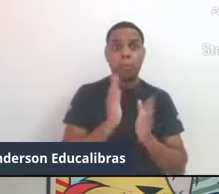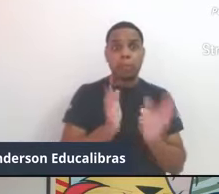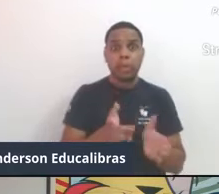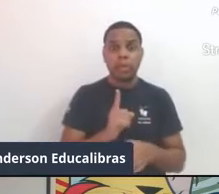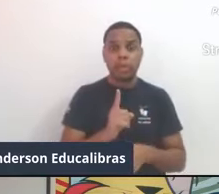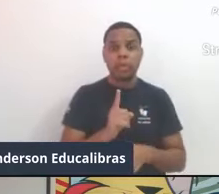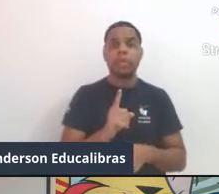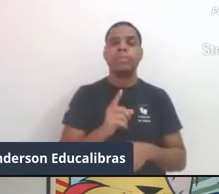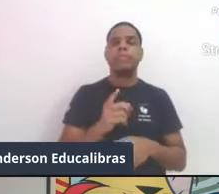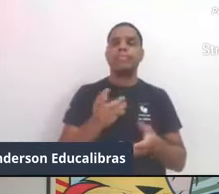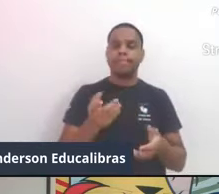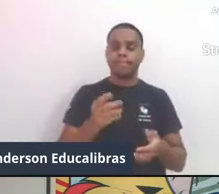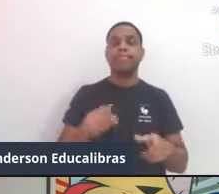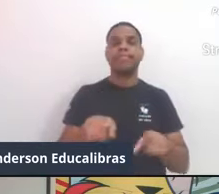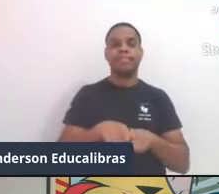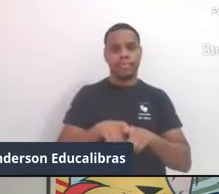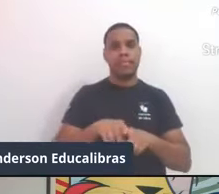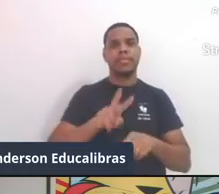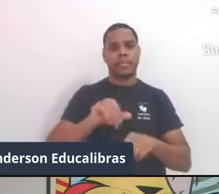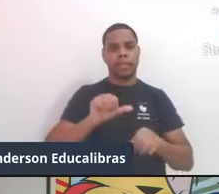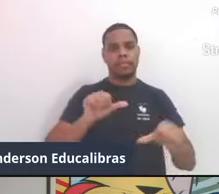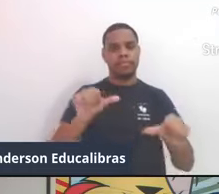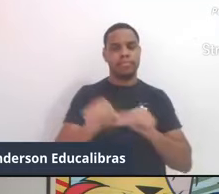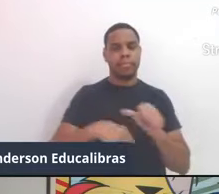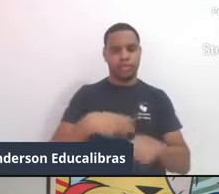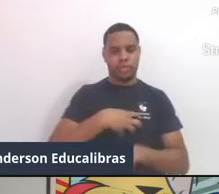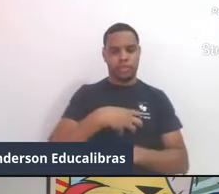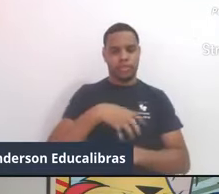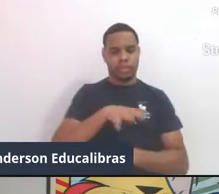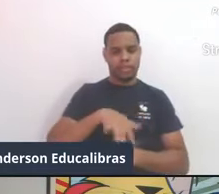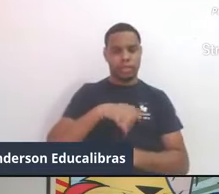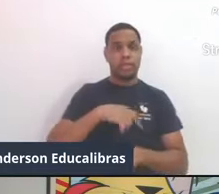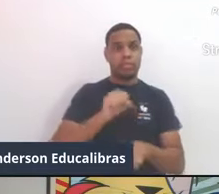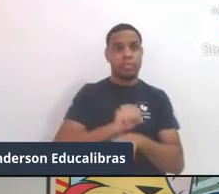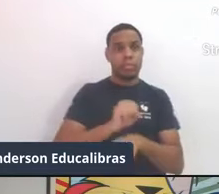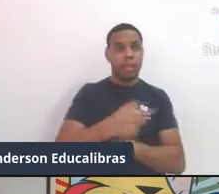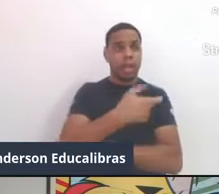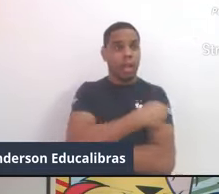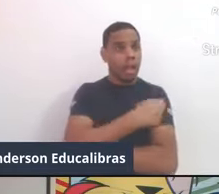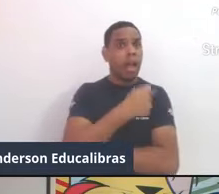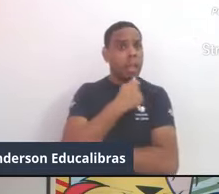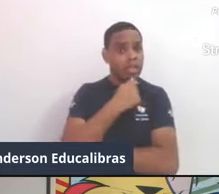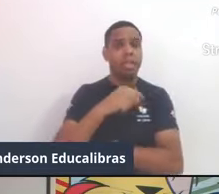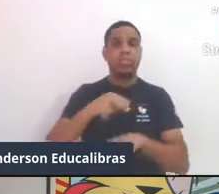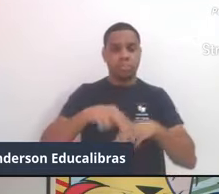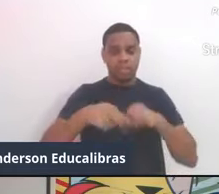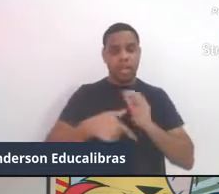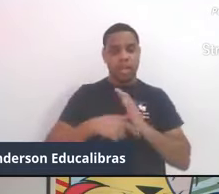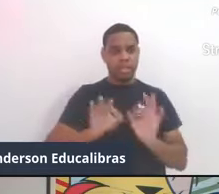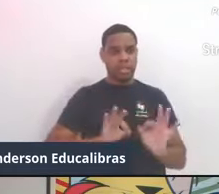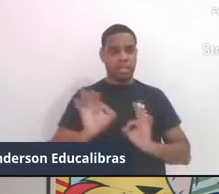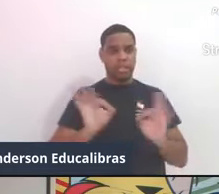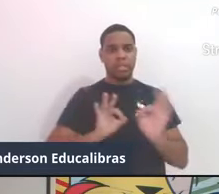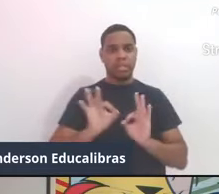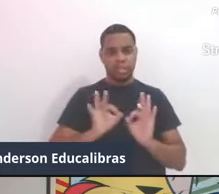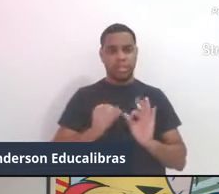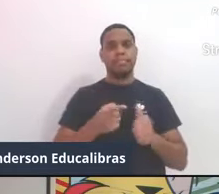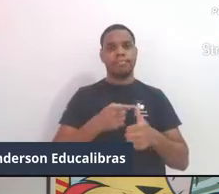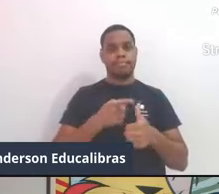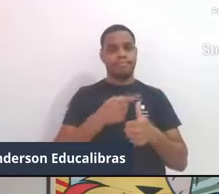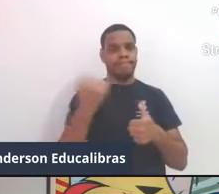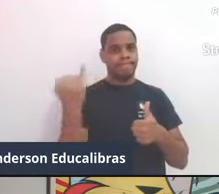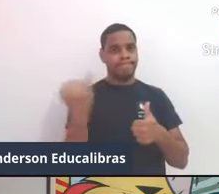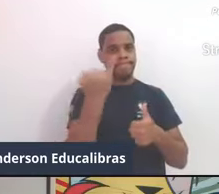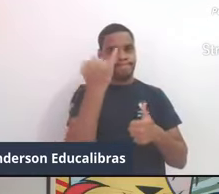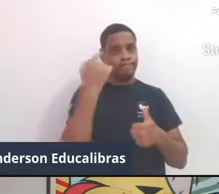que modificar profundamente a nossa realidade até chegar nesse momento. Então, esse é um primeiro aspecto muito importante,